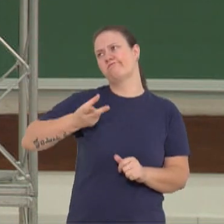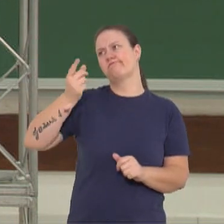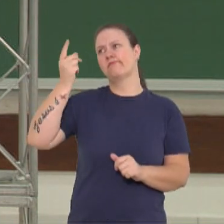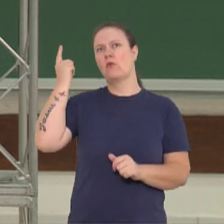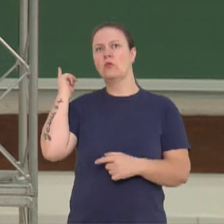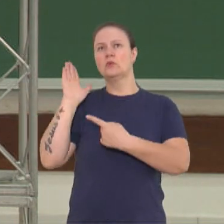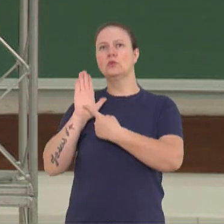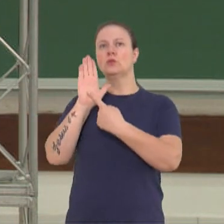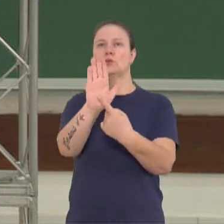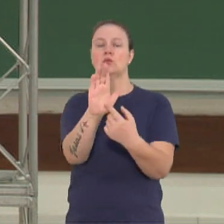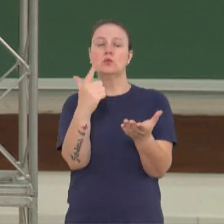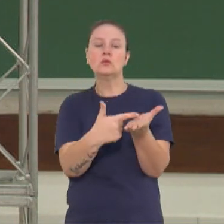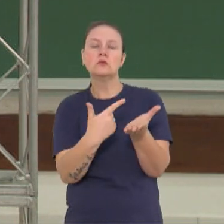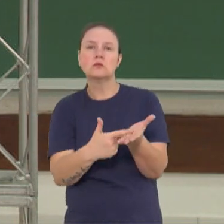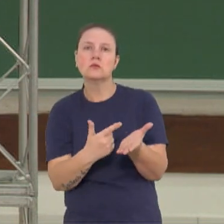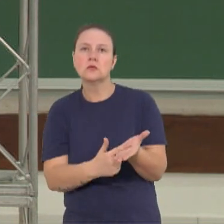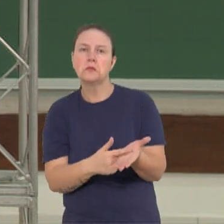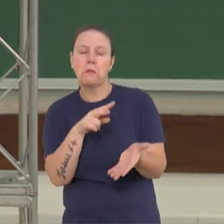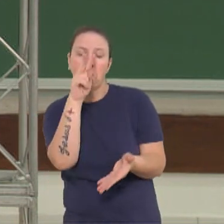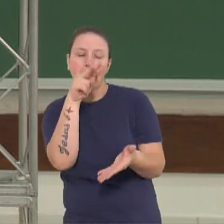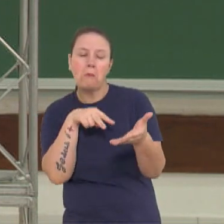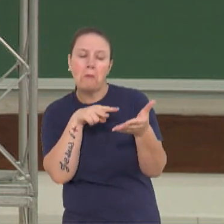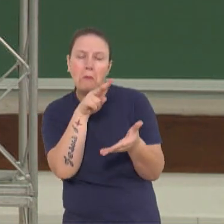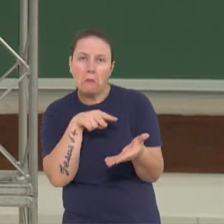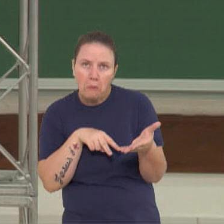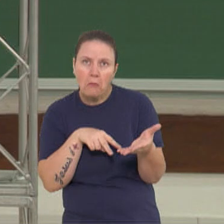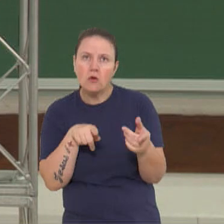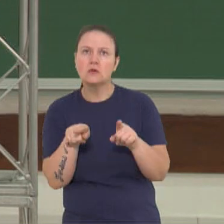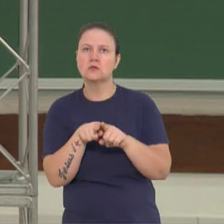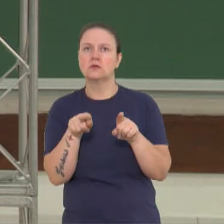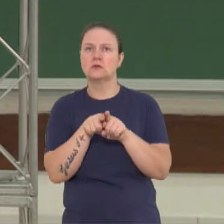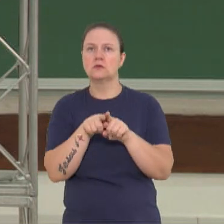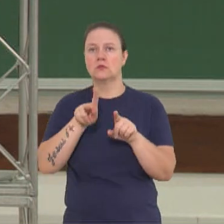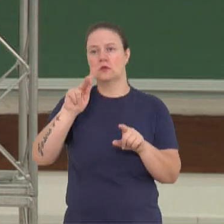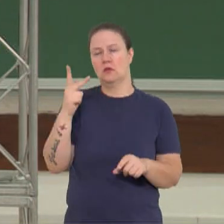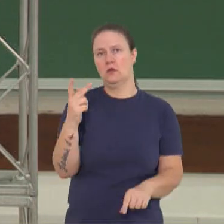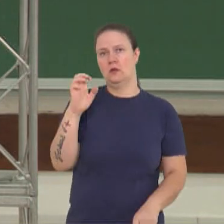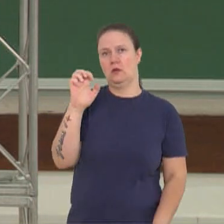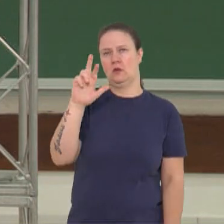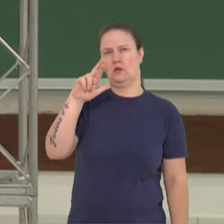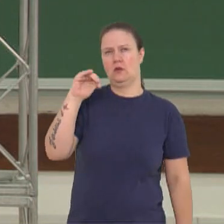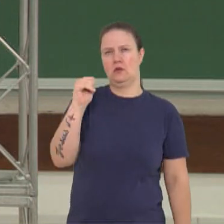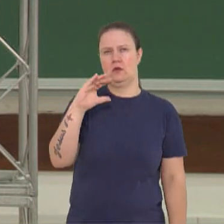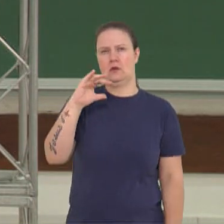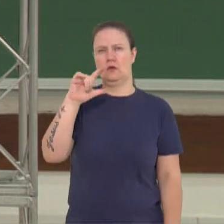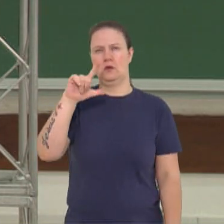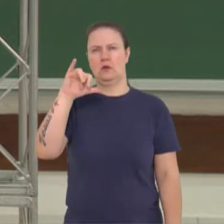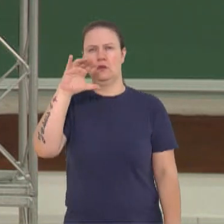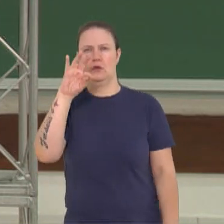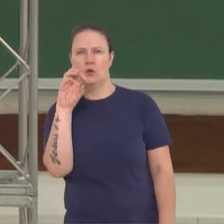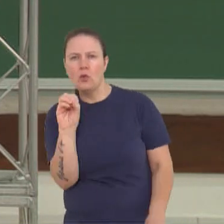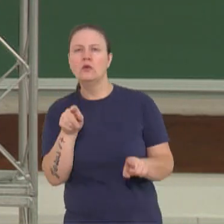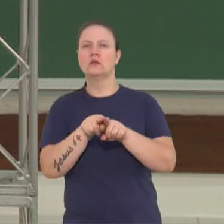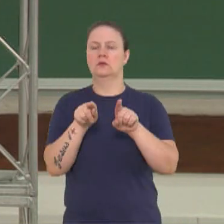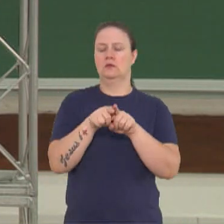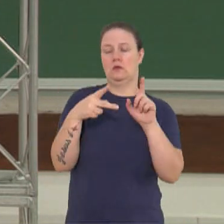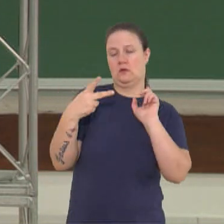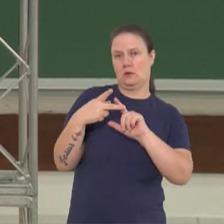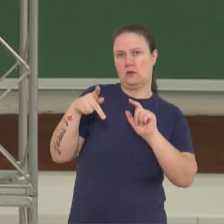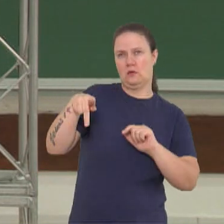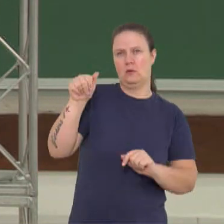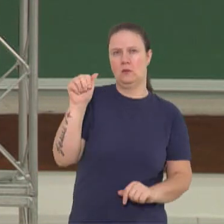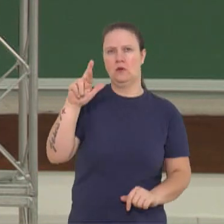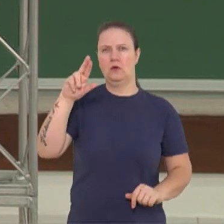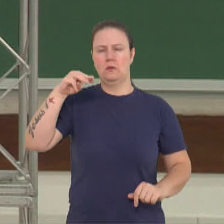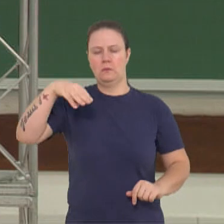seus livros que chegaram até nós, leram Heráclito, leram Parmênides, leram Tales de